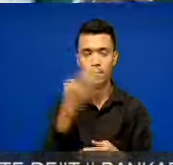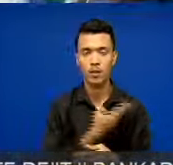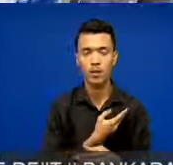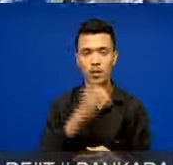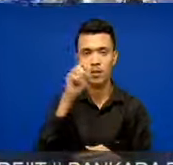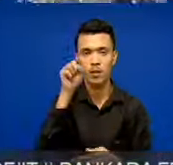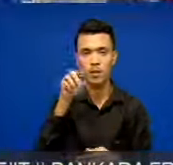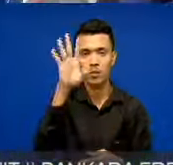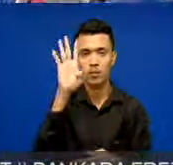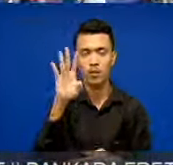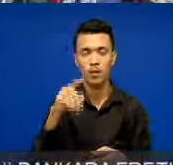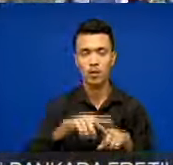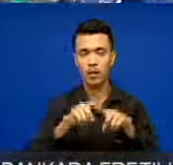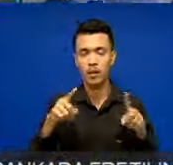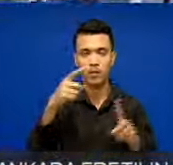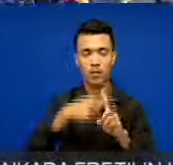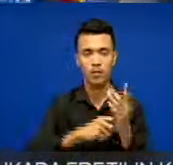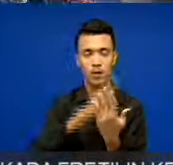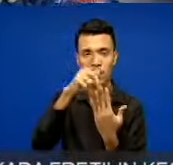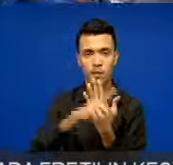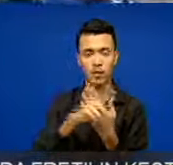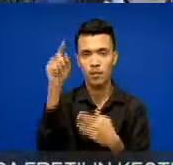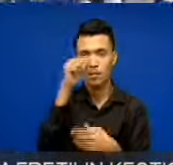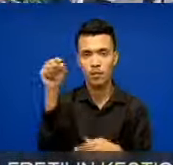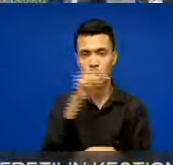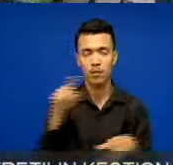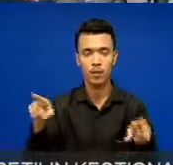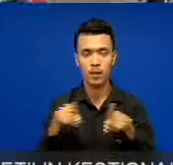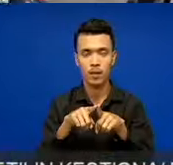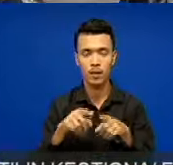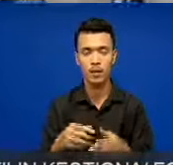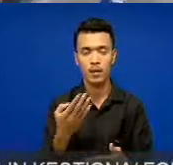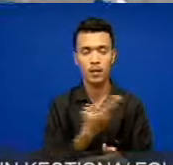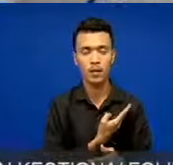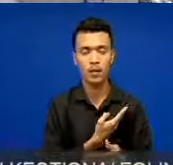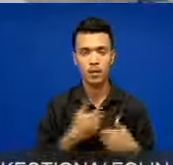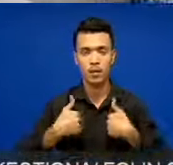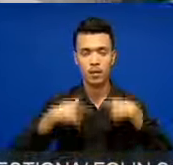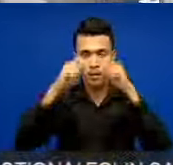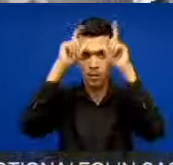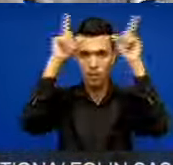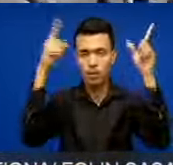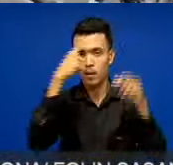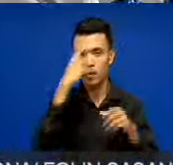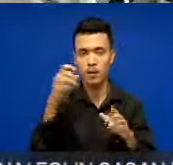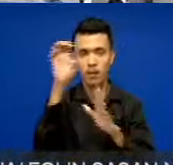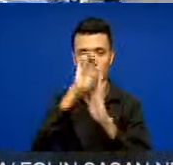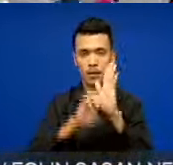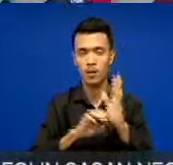0.4, compara o fulan abril o por cento hanesan. Inflação herailaran sae, também estado depende liuba